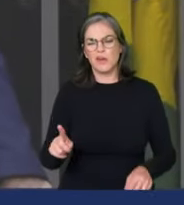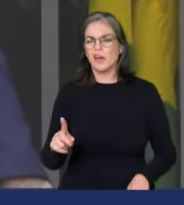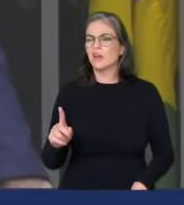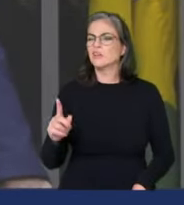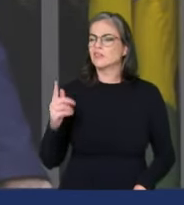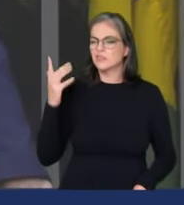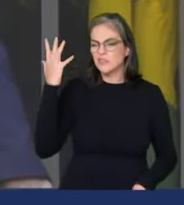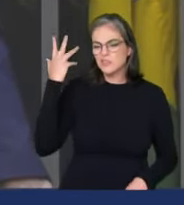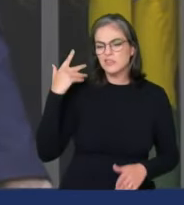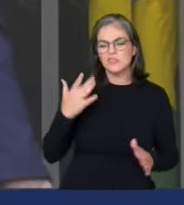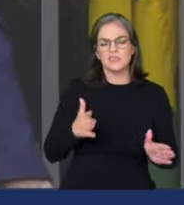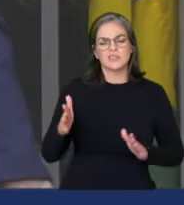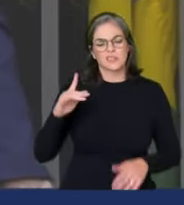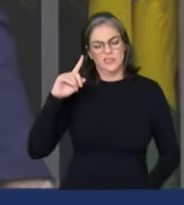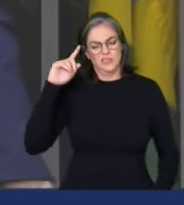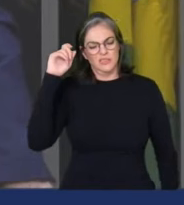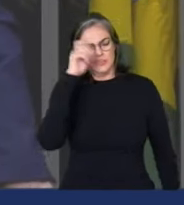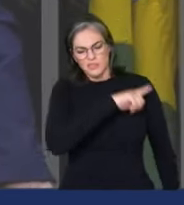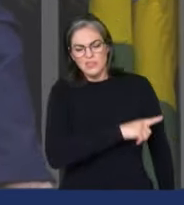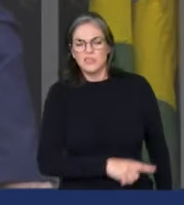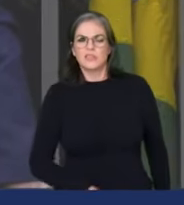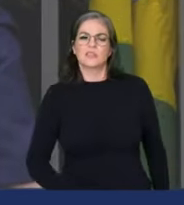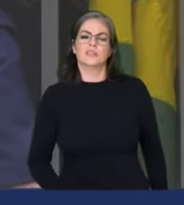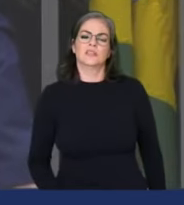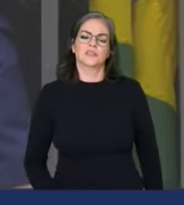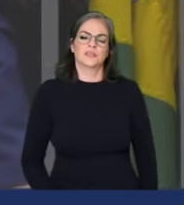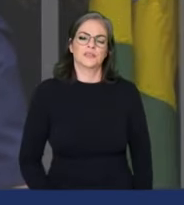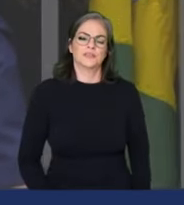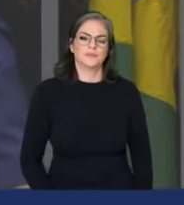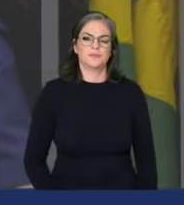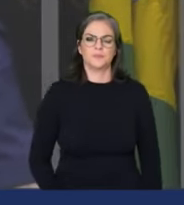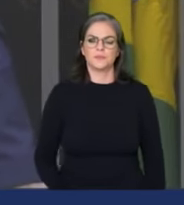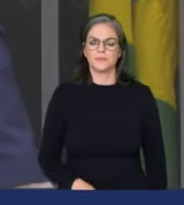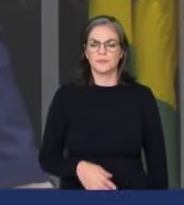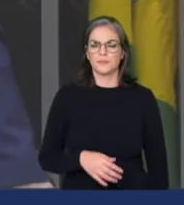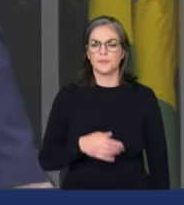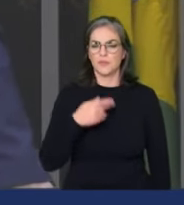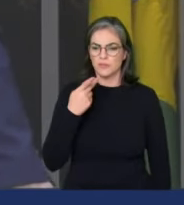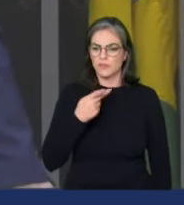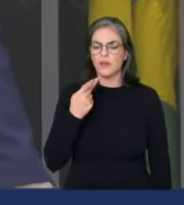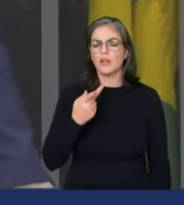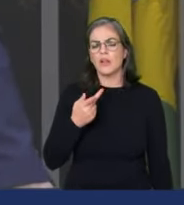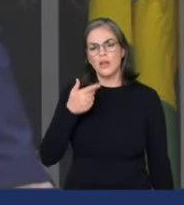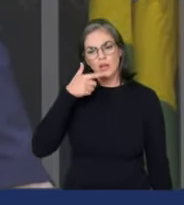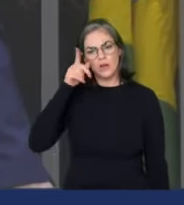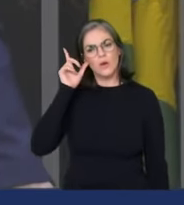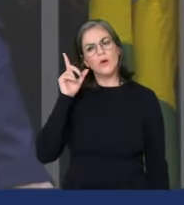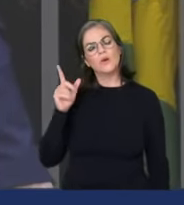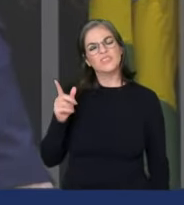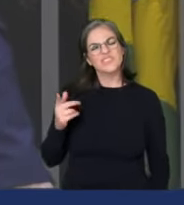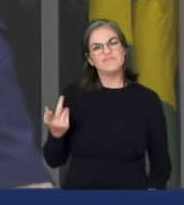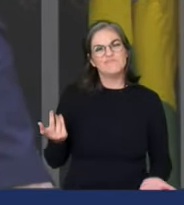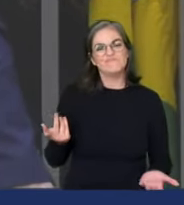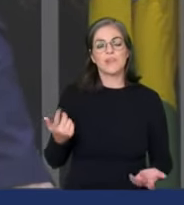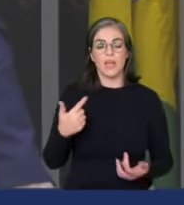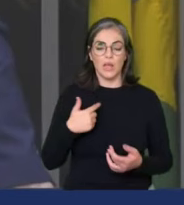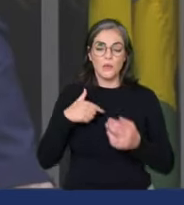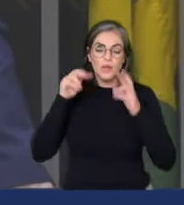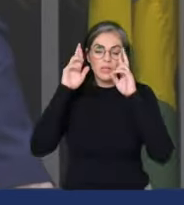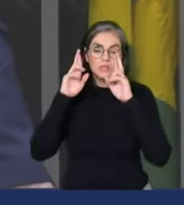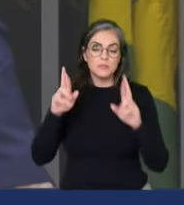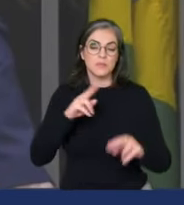quero aqui dizer que ontem, com todo o respeito que tenho a ele, nosso presidente Lira não podia,